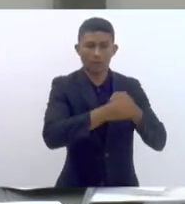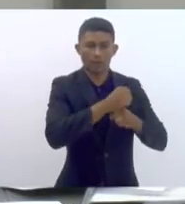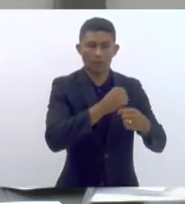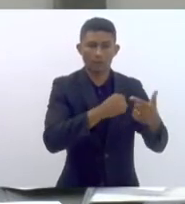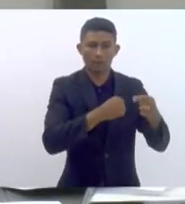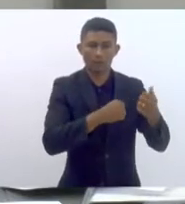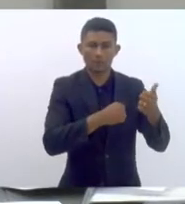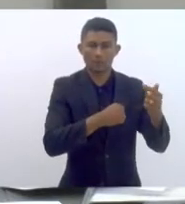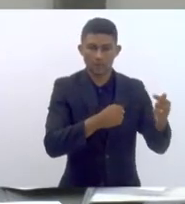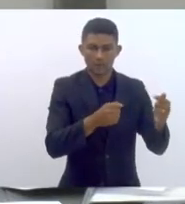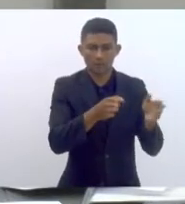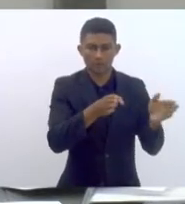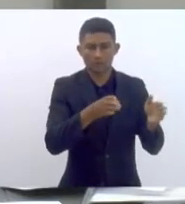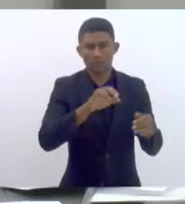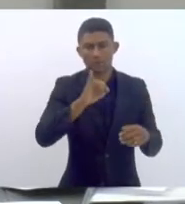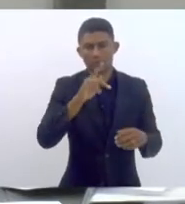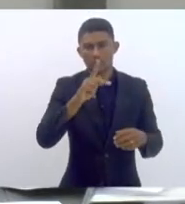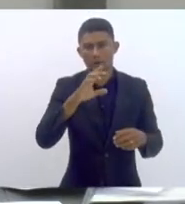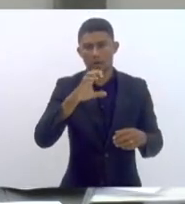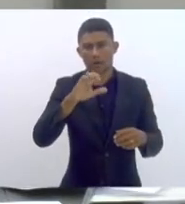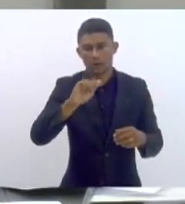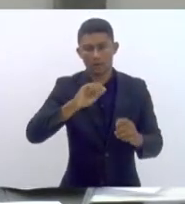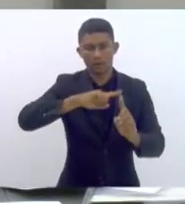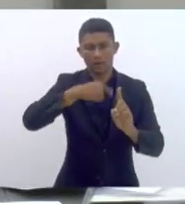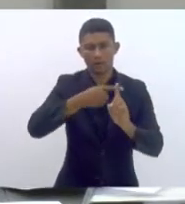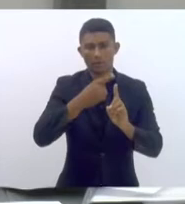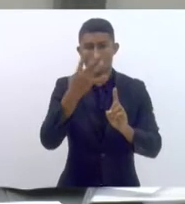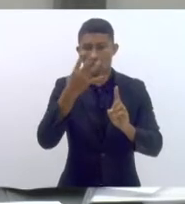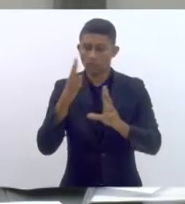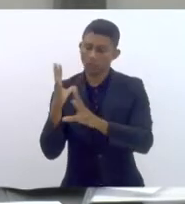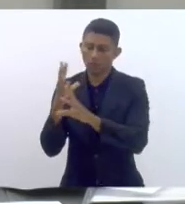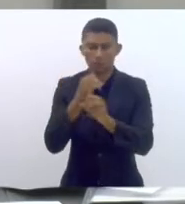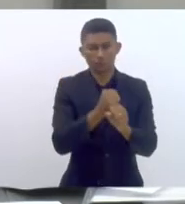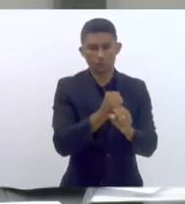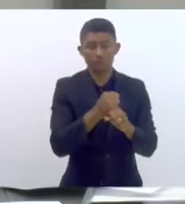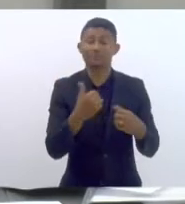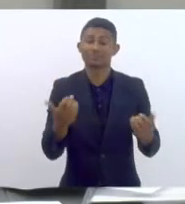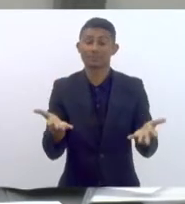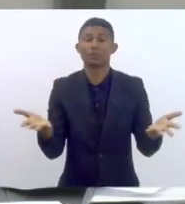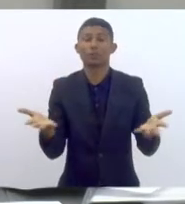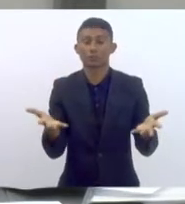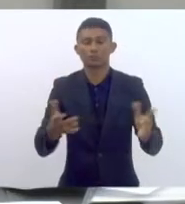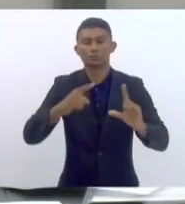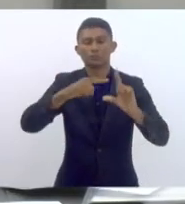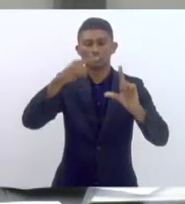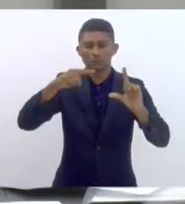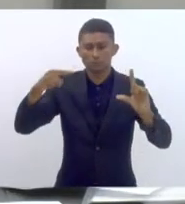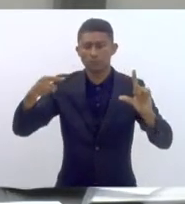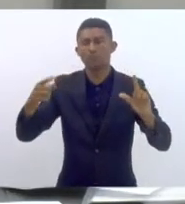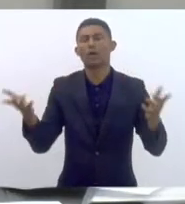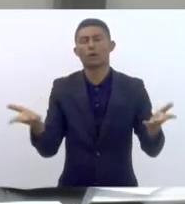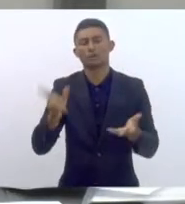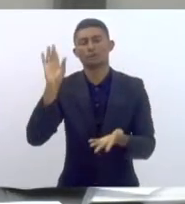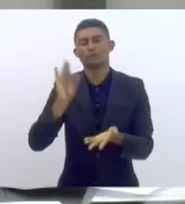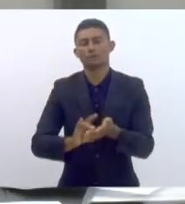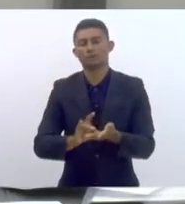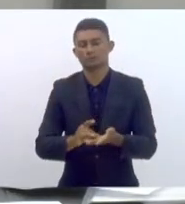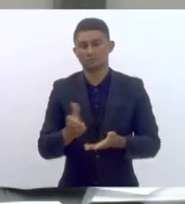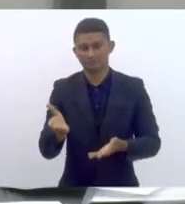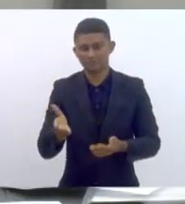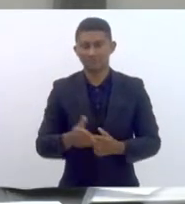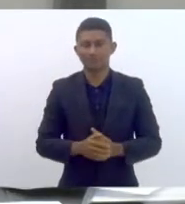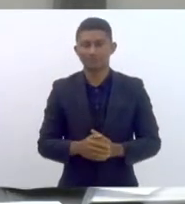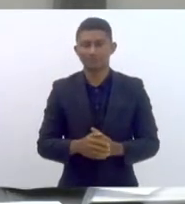taxa Selic. Isso é o que ele está chamando de índice atual. É o que nós estamos, de fato, recolhendo. Já